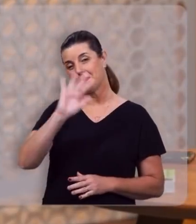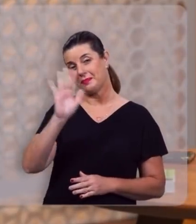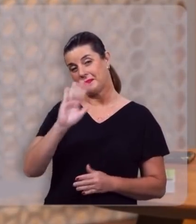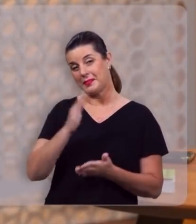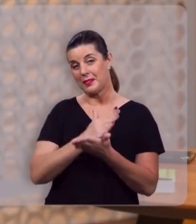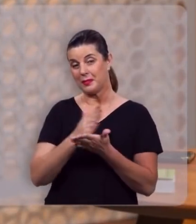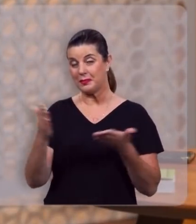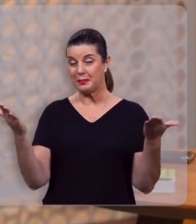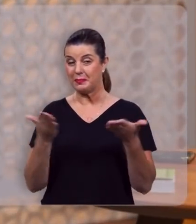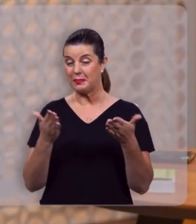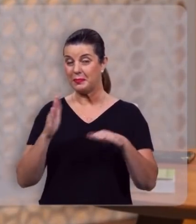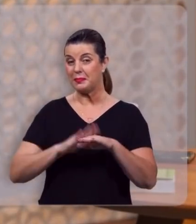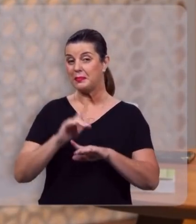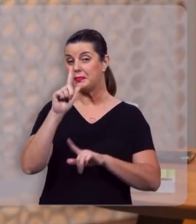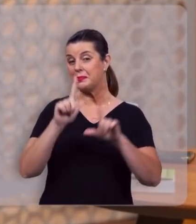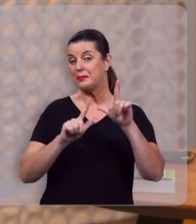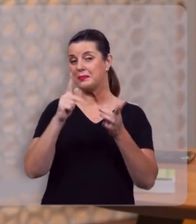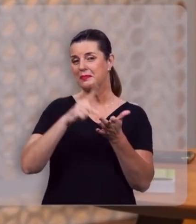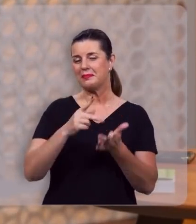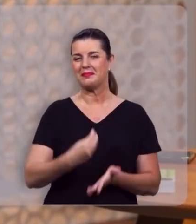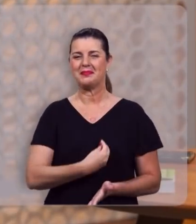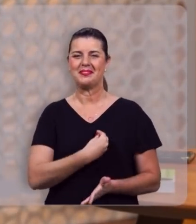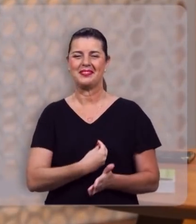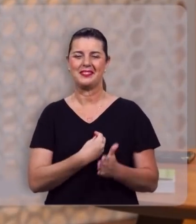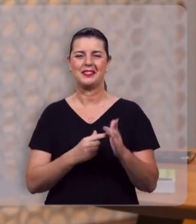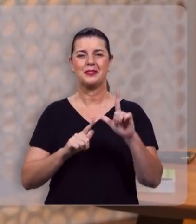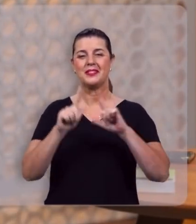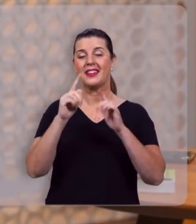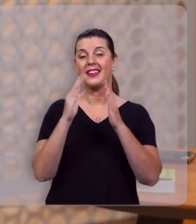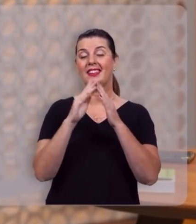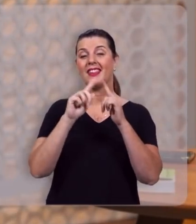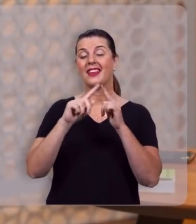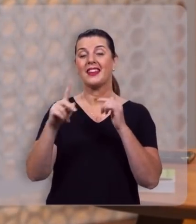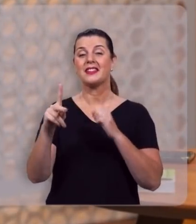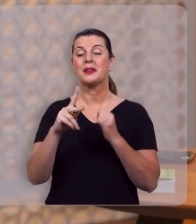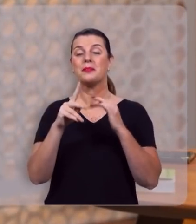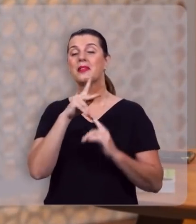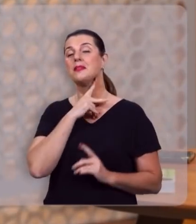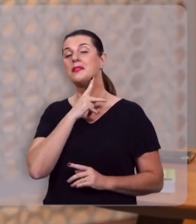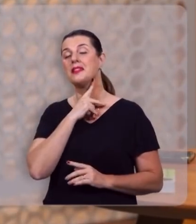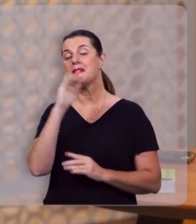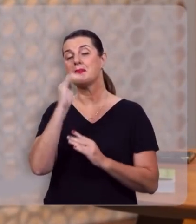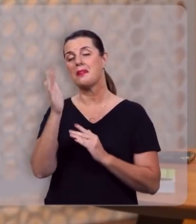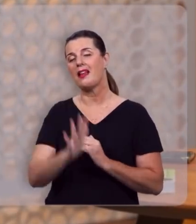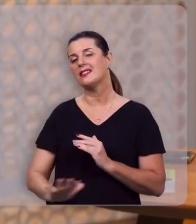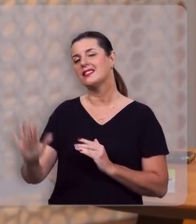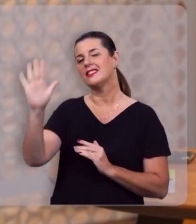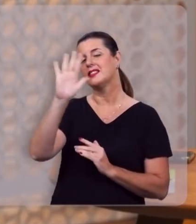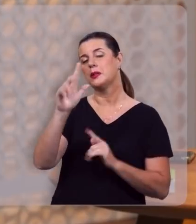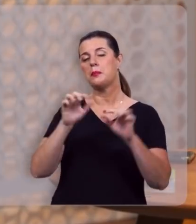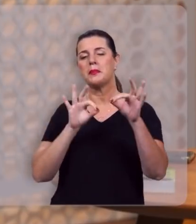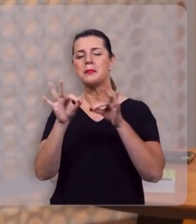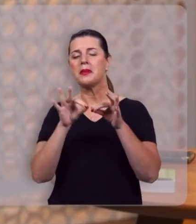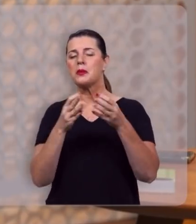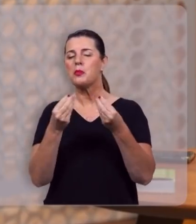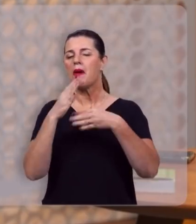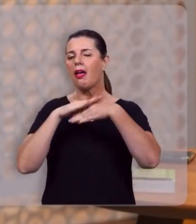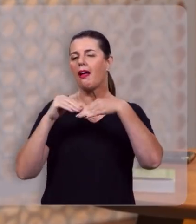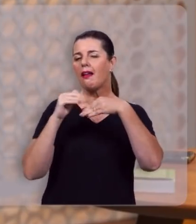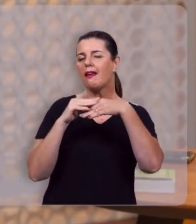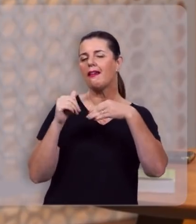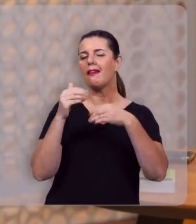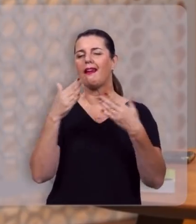Olá, começamos agora mais um Verdade e Vida, programa da Igreja Presbiteriana do Brasil, preparado com muita alegria e com